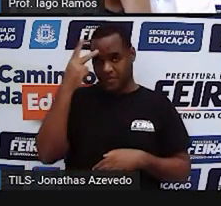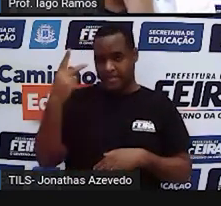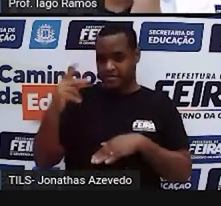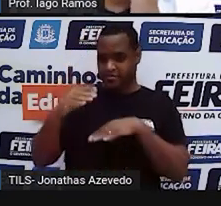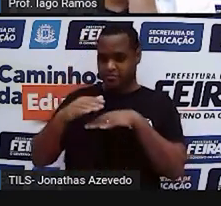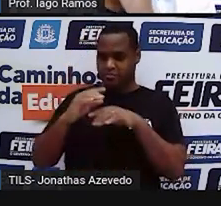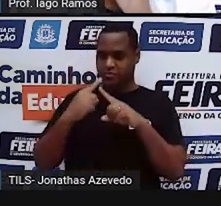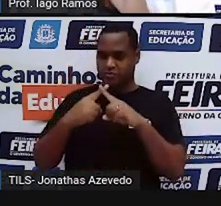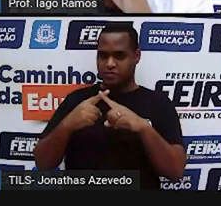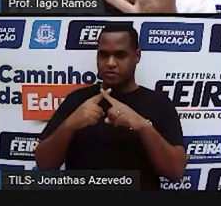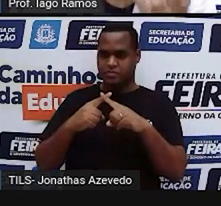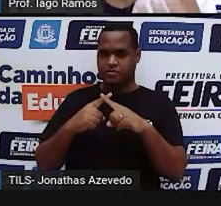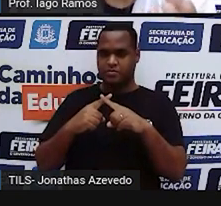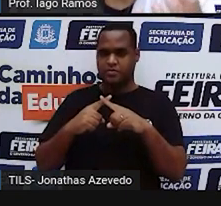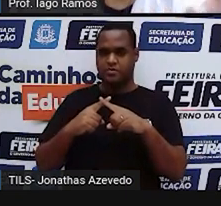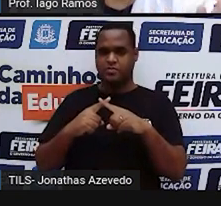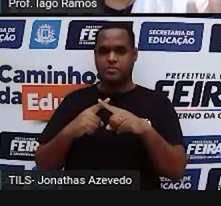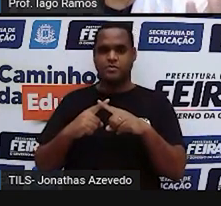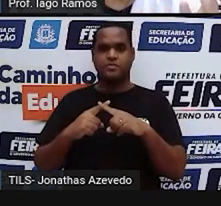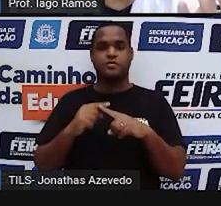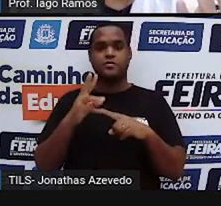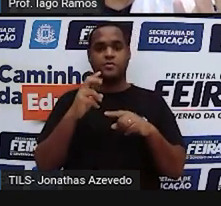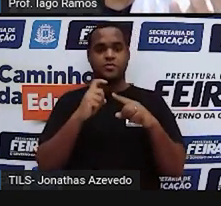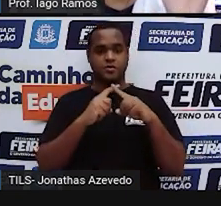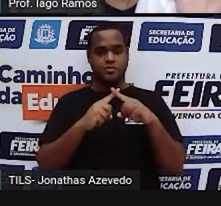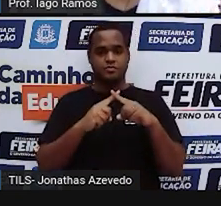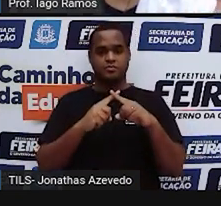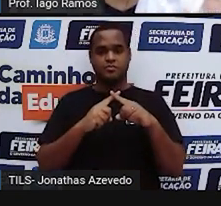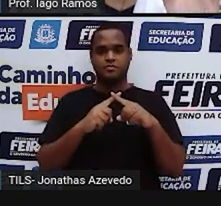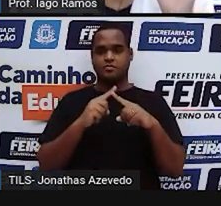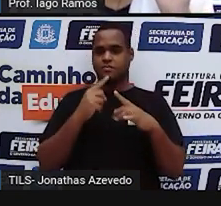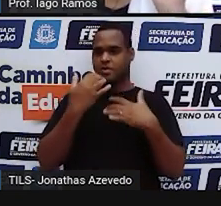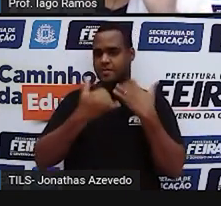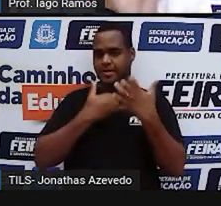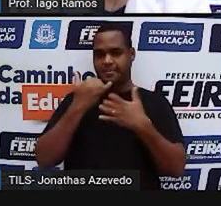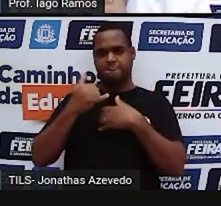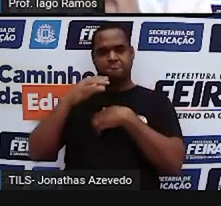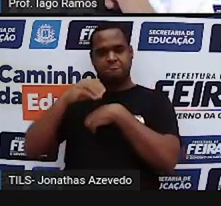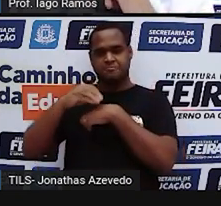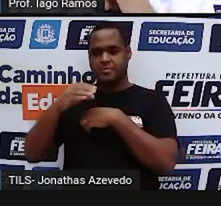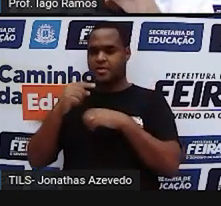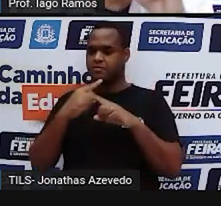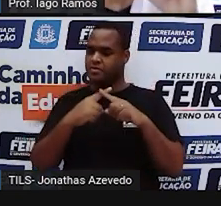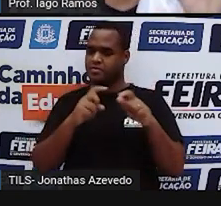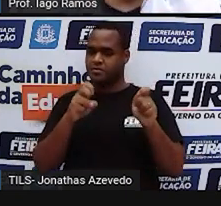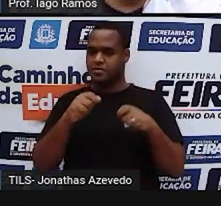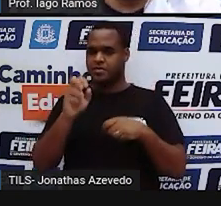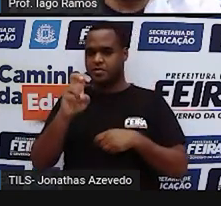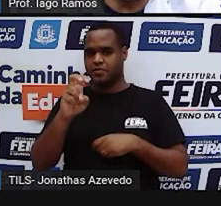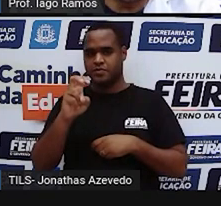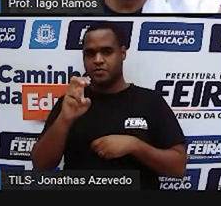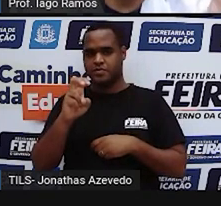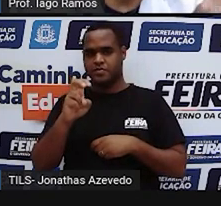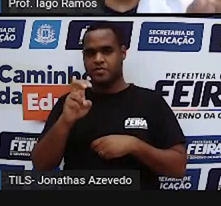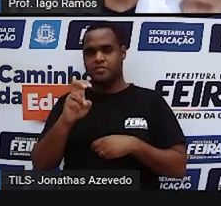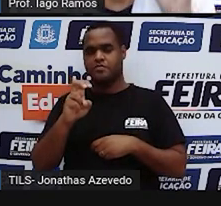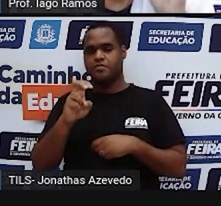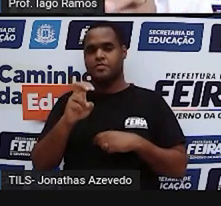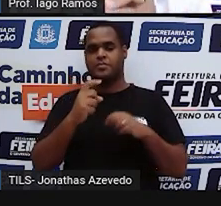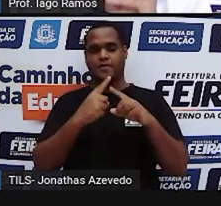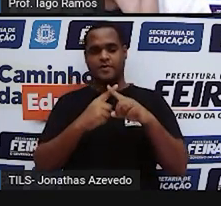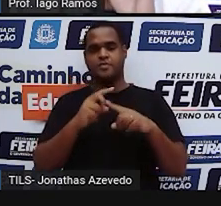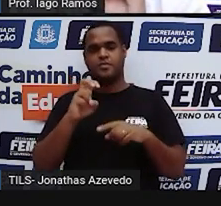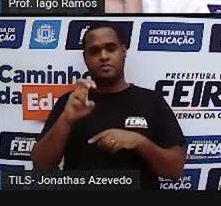x e a gente viu pela brincadeira que pega esse número e multiplica por cinco Então vai ser 5